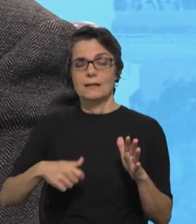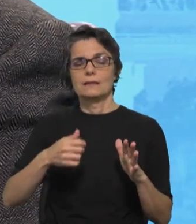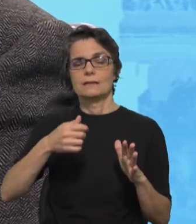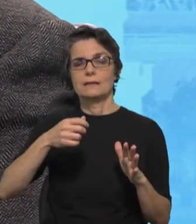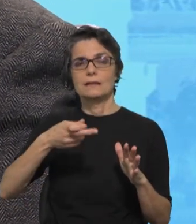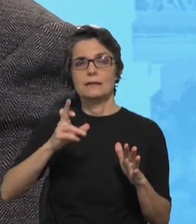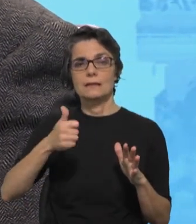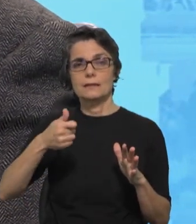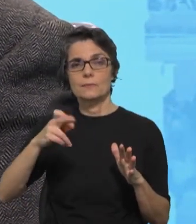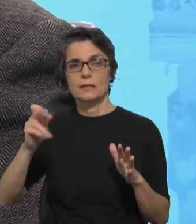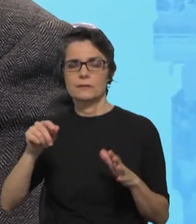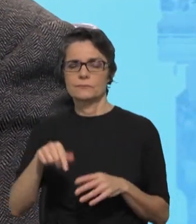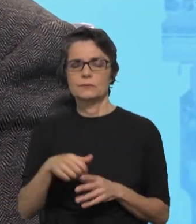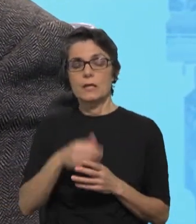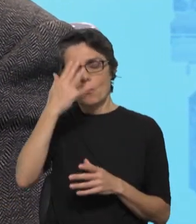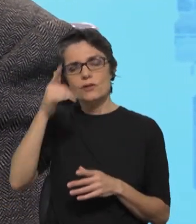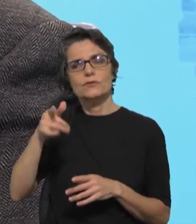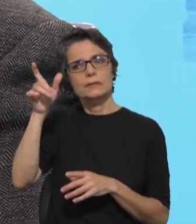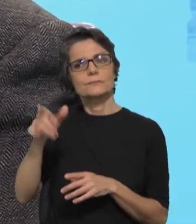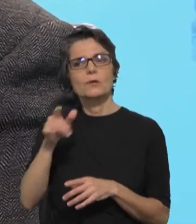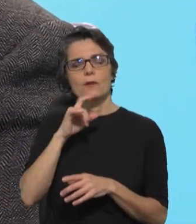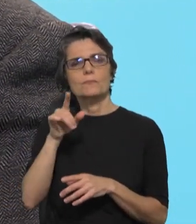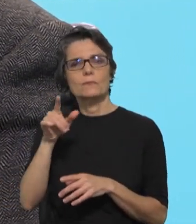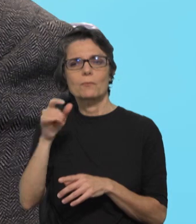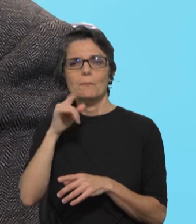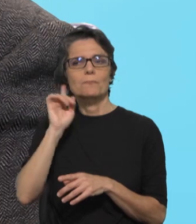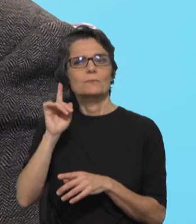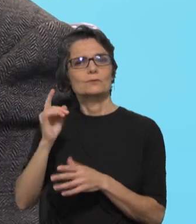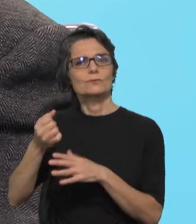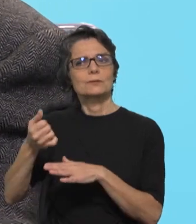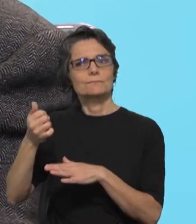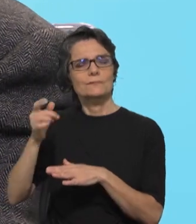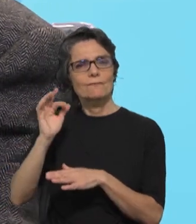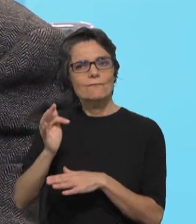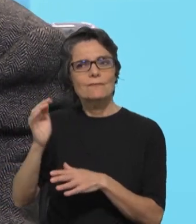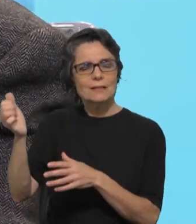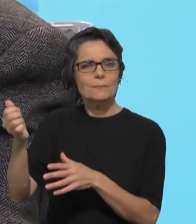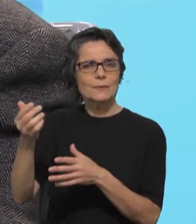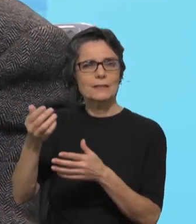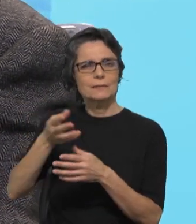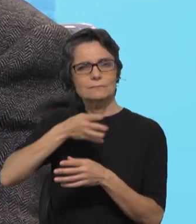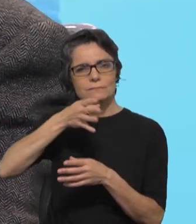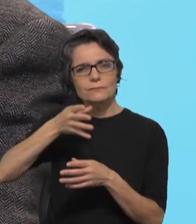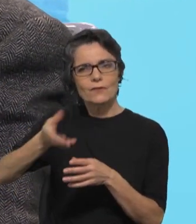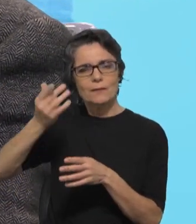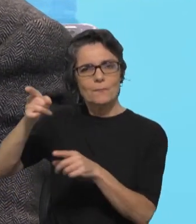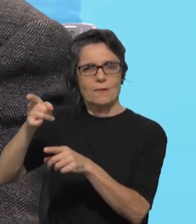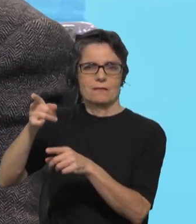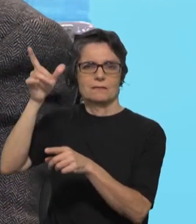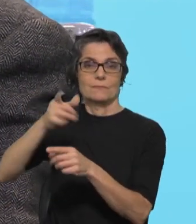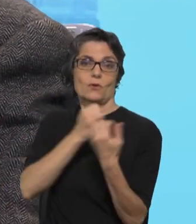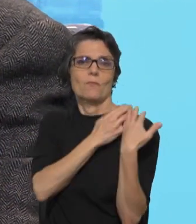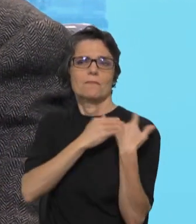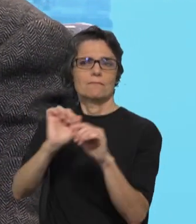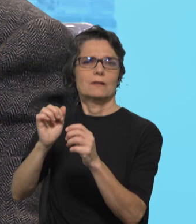relevo. Porque foi. Basta lembrar a carta pastoral do Episcopado em 73, em 4